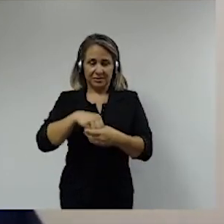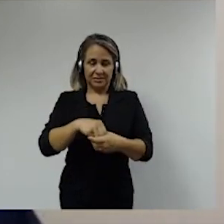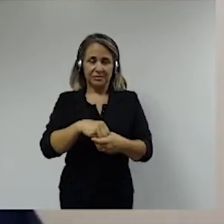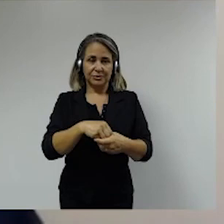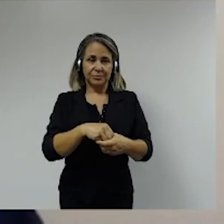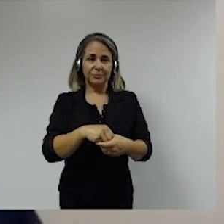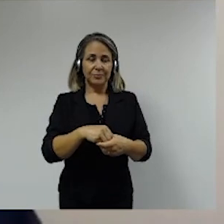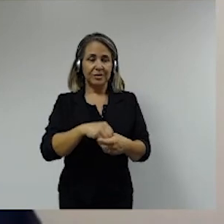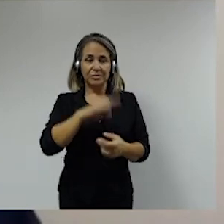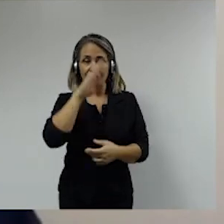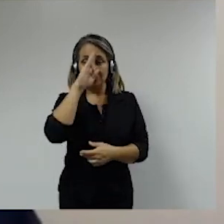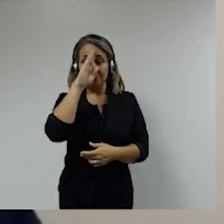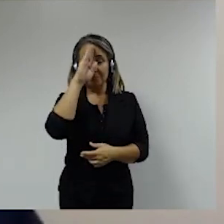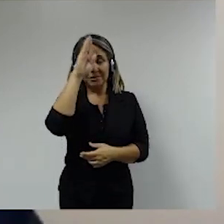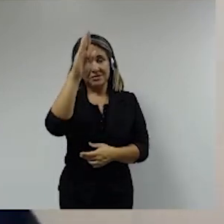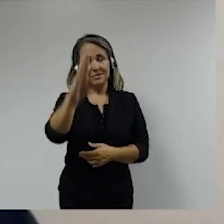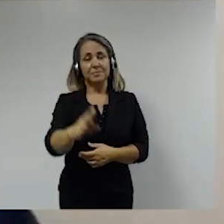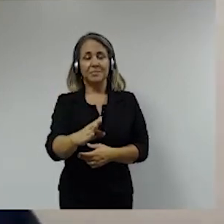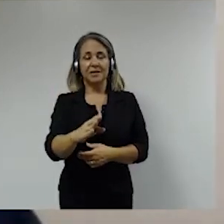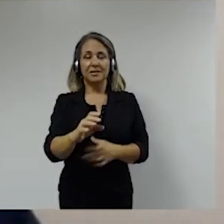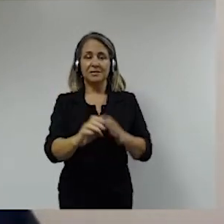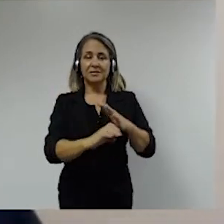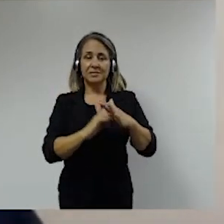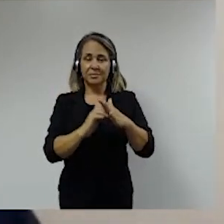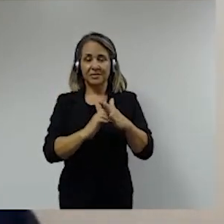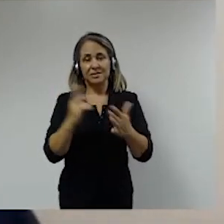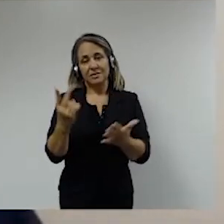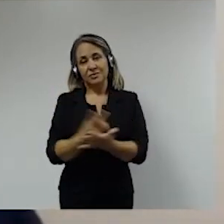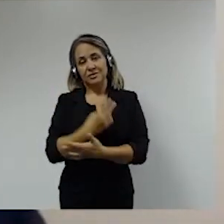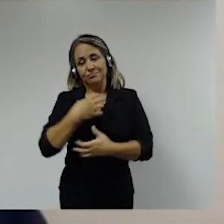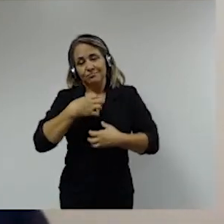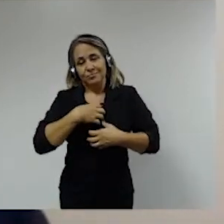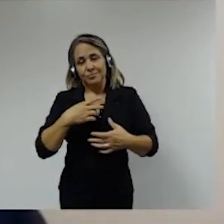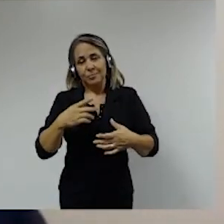principais empresas ou a força motriz atingida pela pandemia.